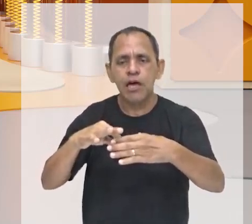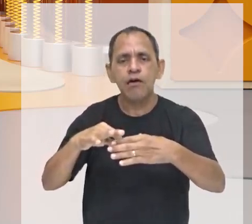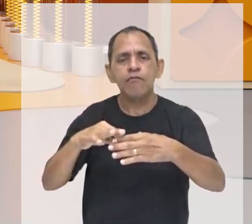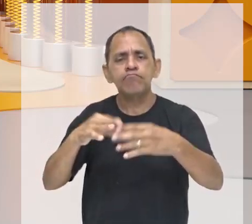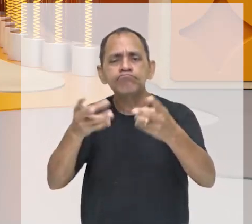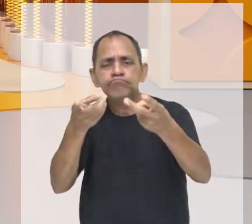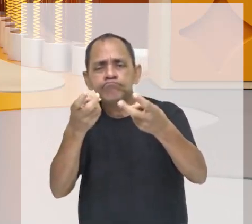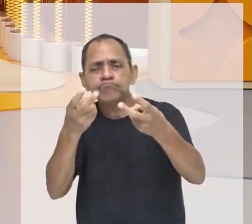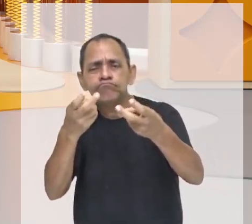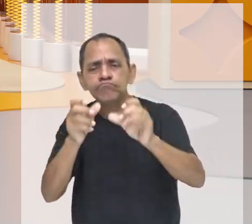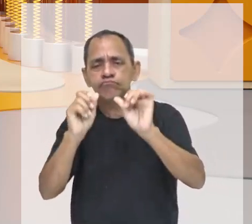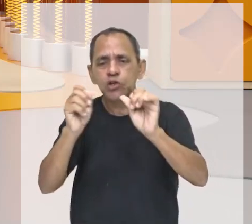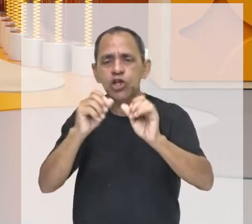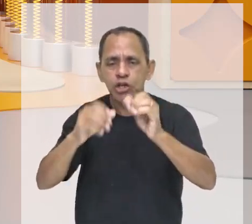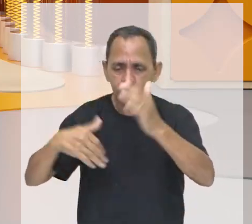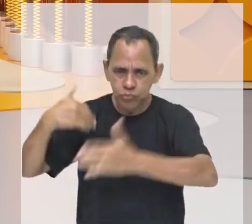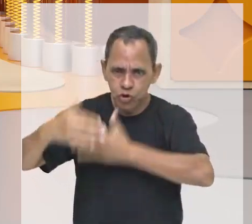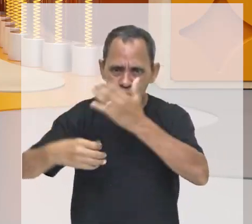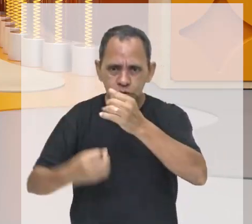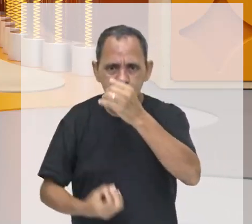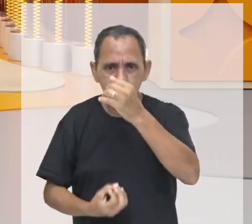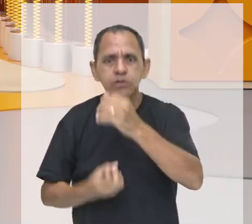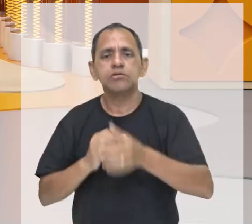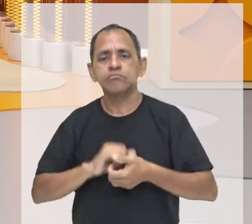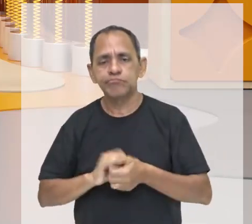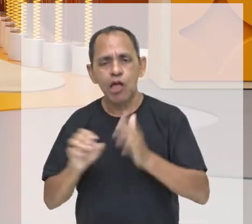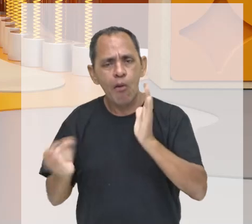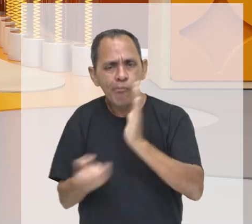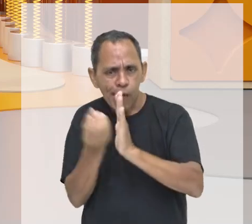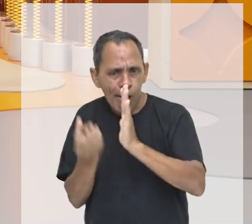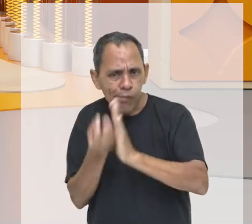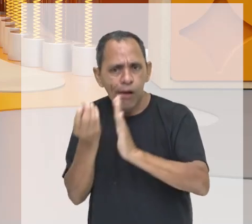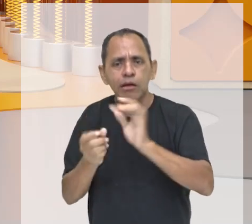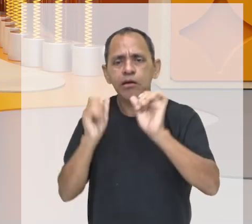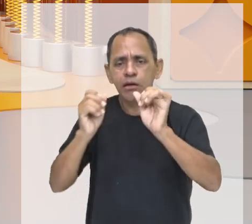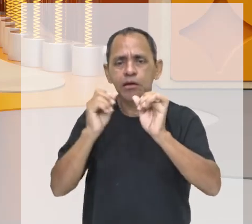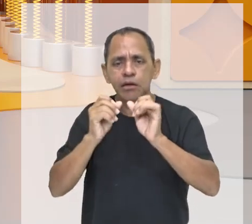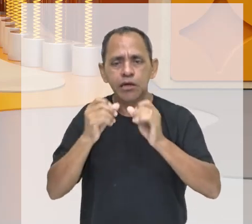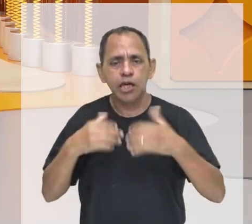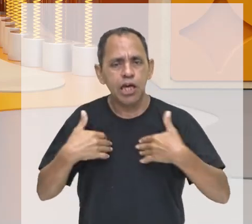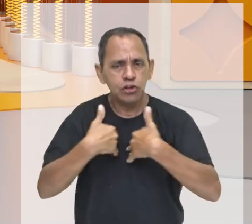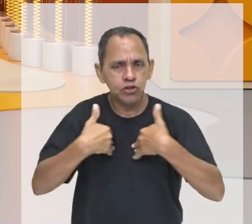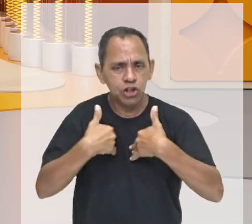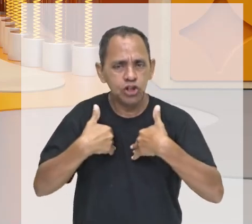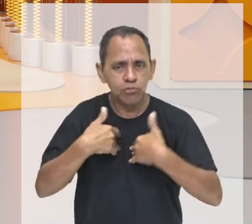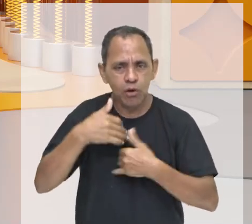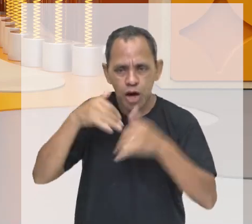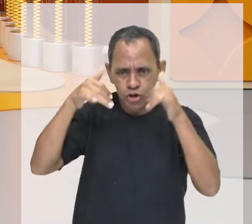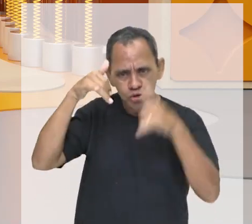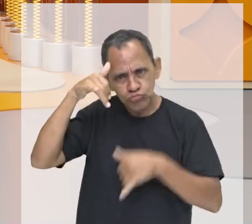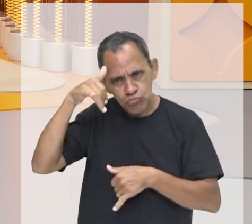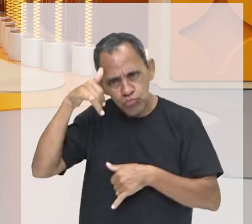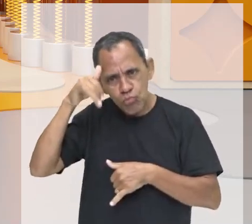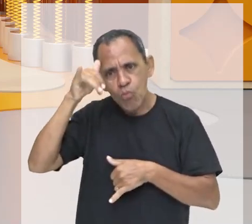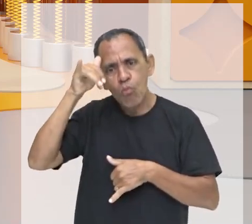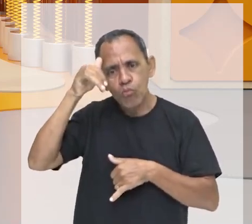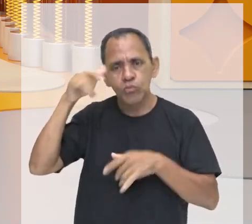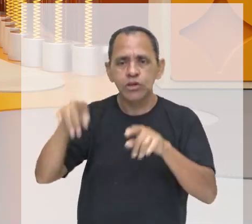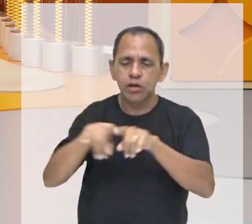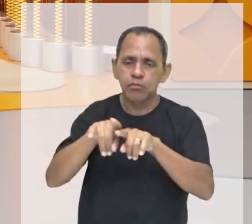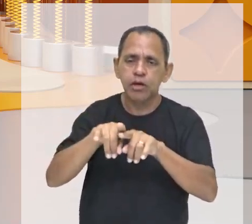aqui da criação bovina, né? Além disso, tem a parte da agricultura, onde tem